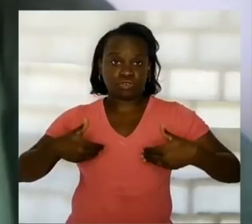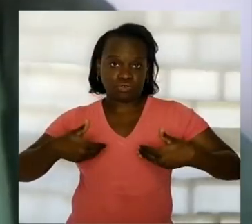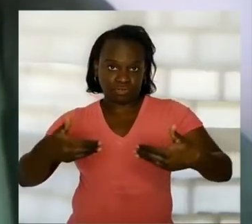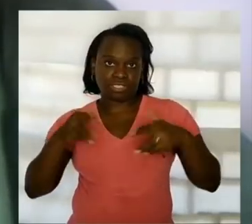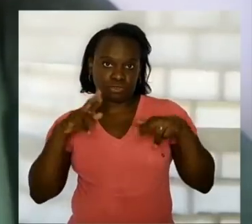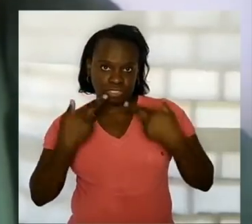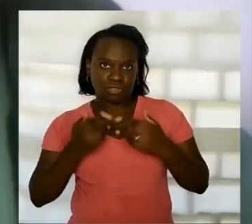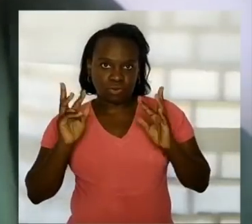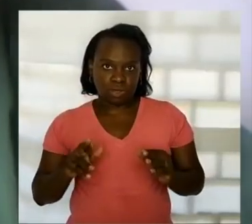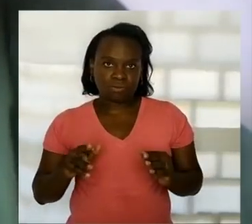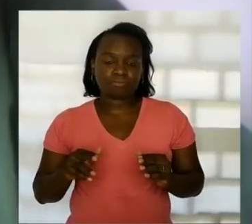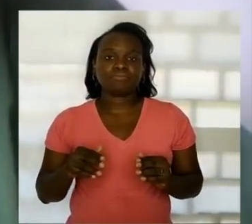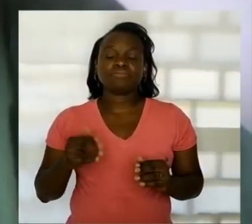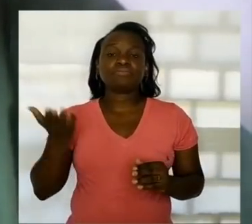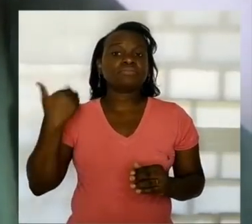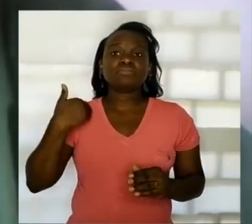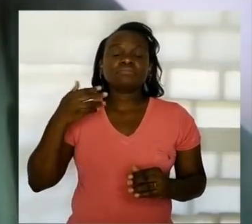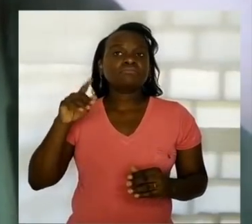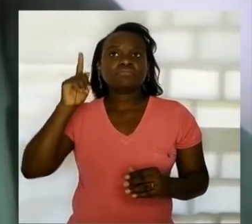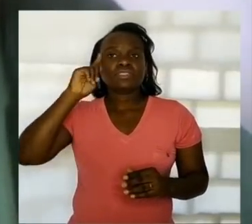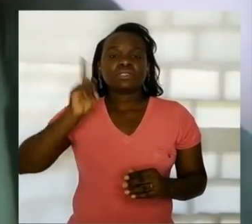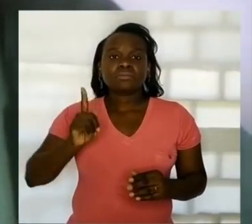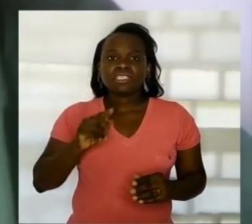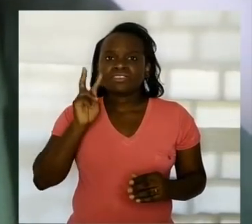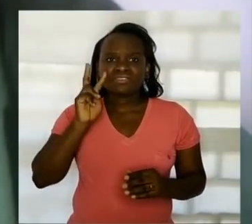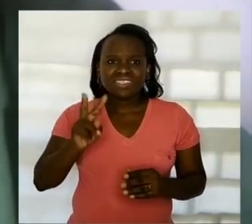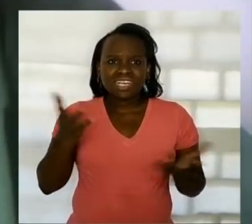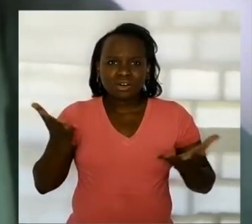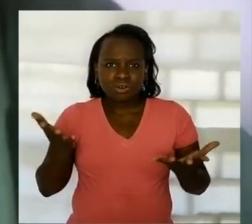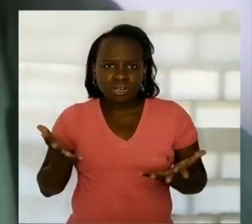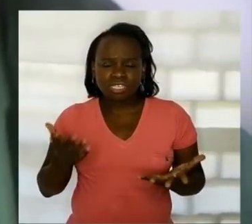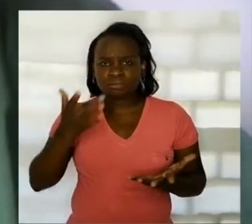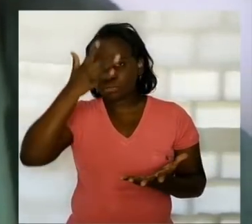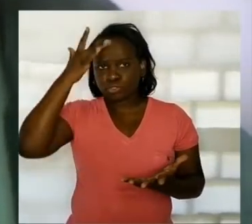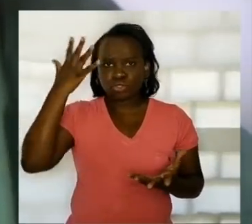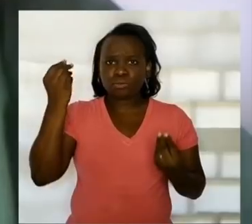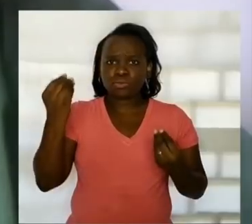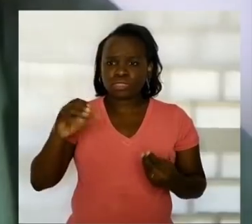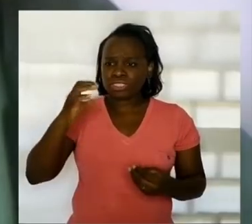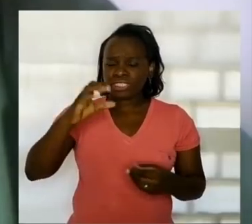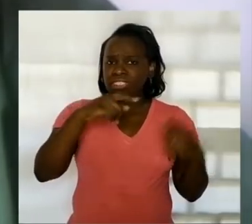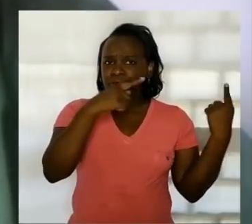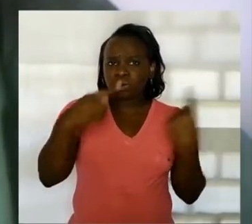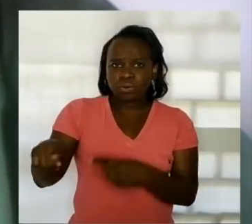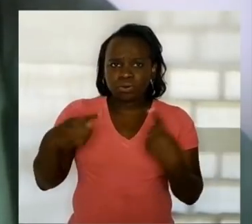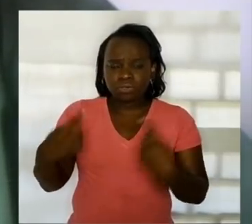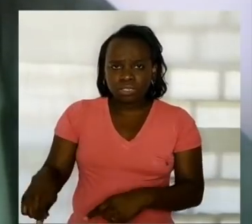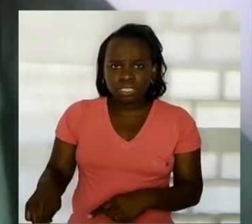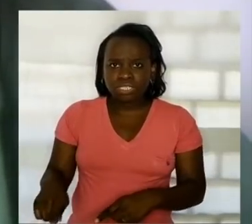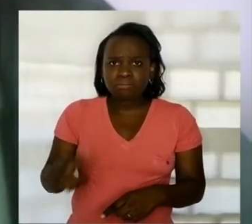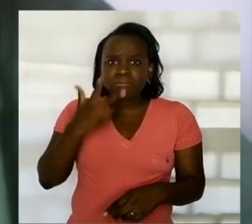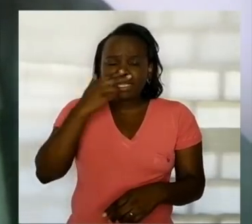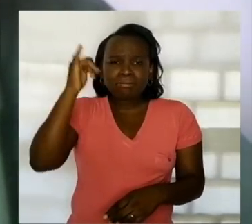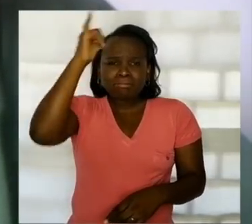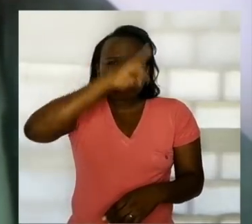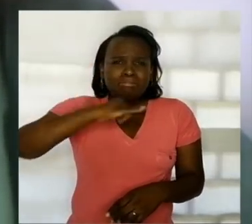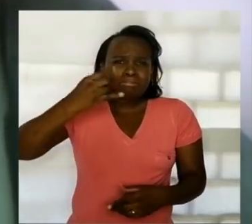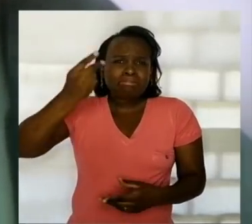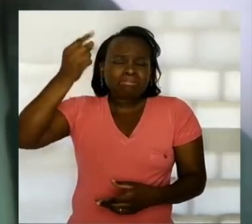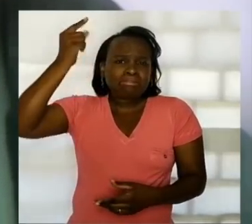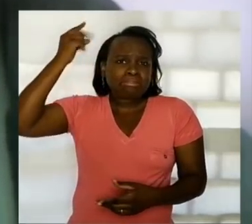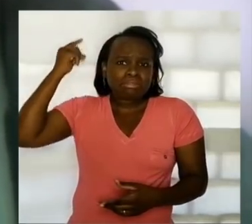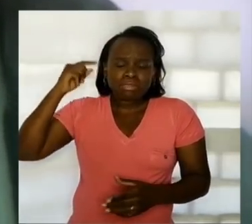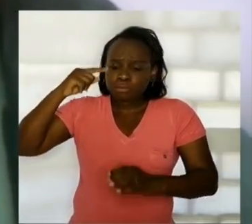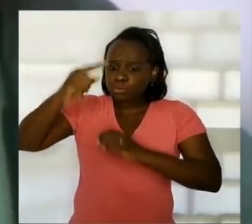o qual sou convidado, que eu não esperava na minha vida observar esse anticientificismo quase